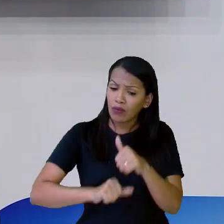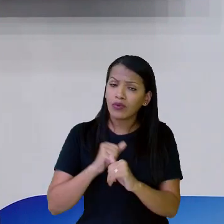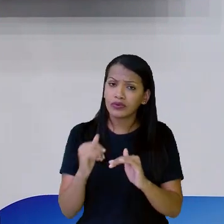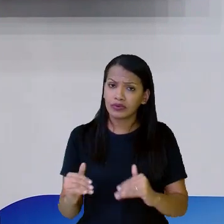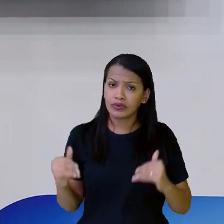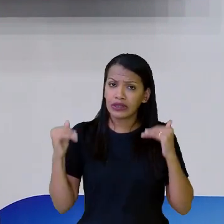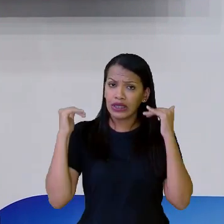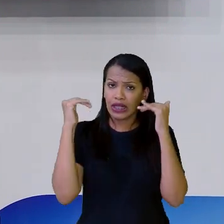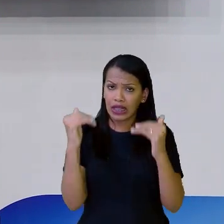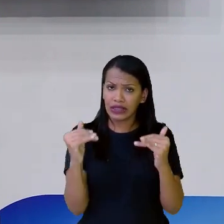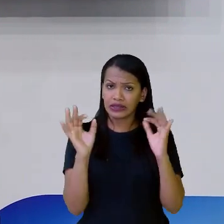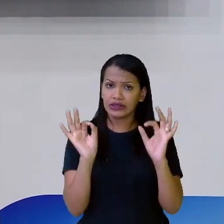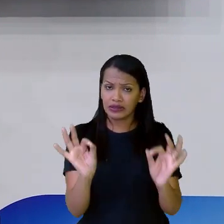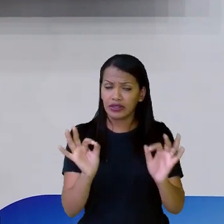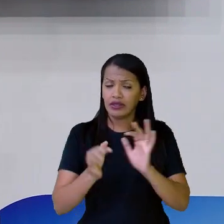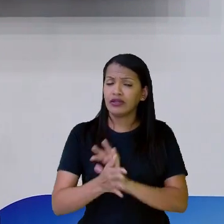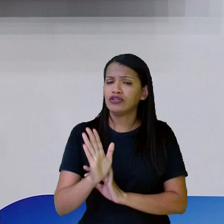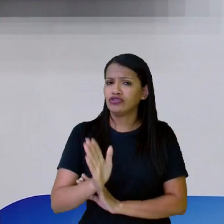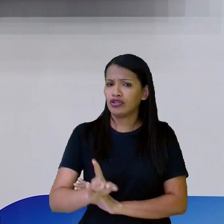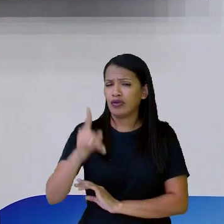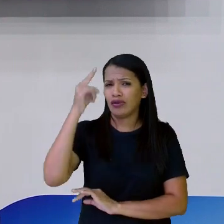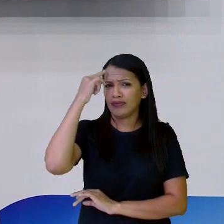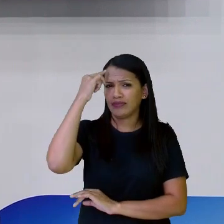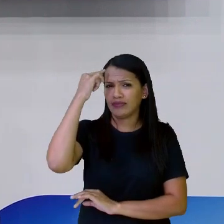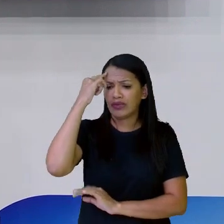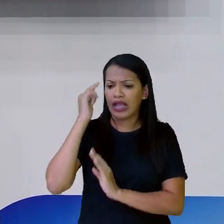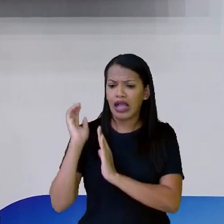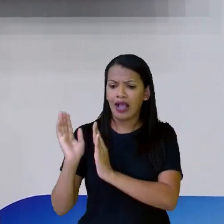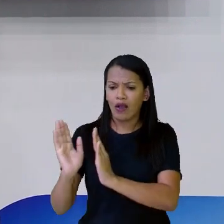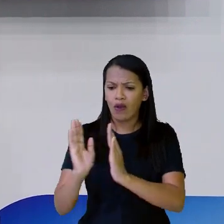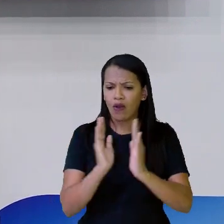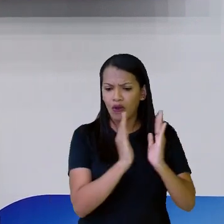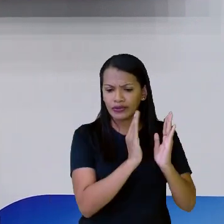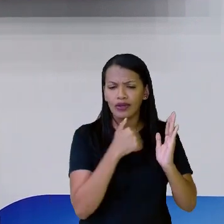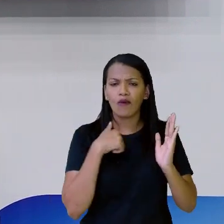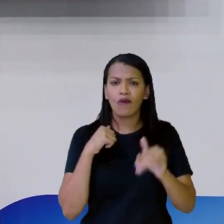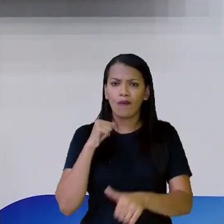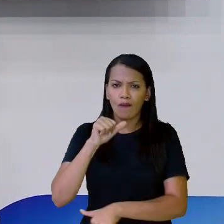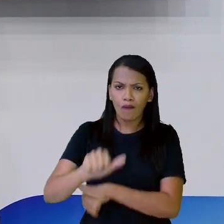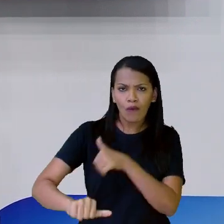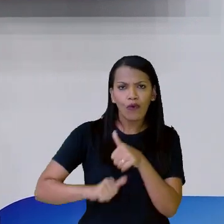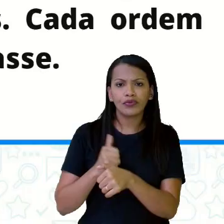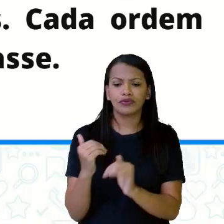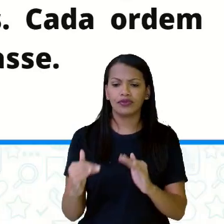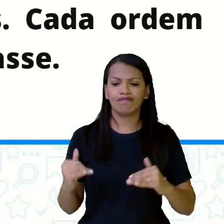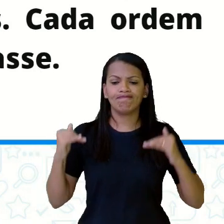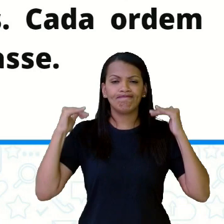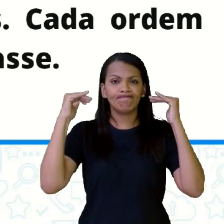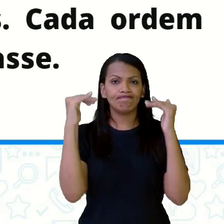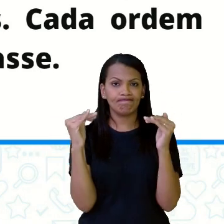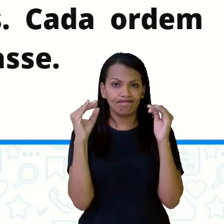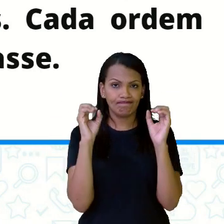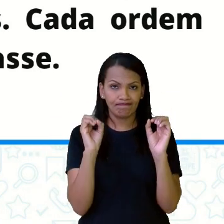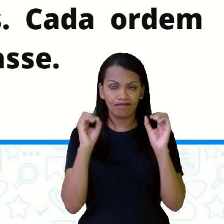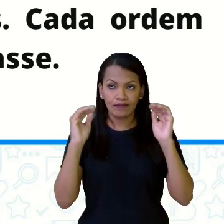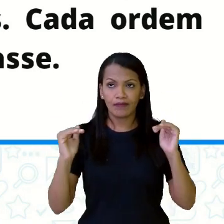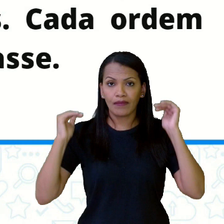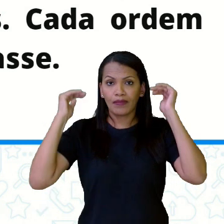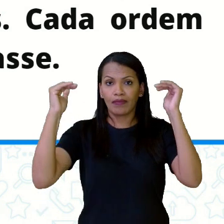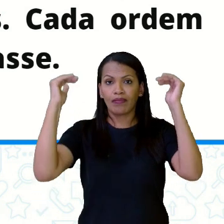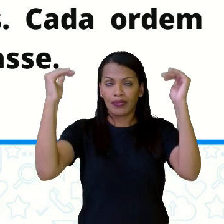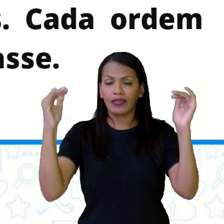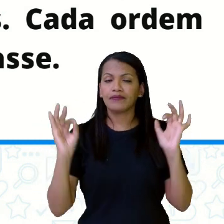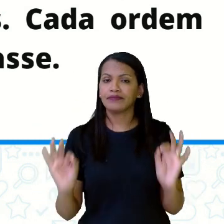mudo de classe. Já fica com isso na cabeça que a gente vai para a prática já já. A partir do agrupamento de 10 em